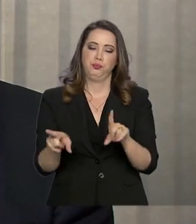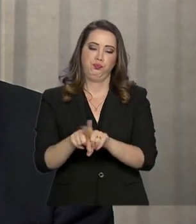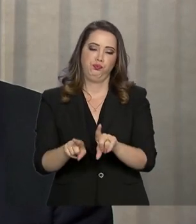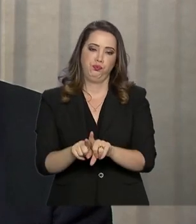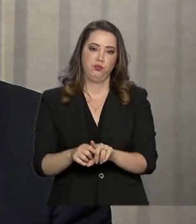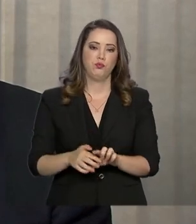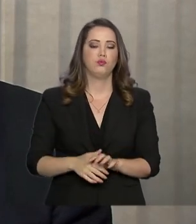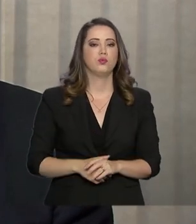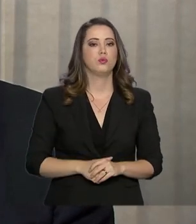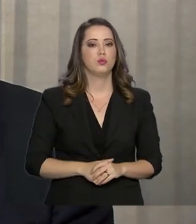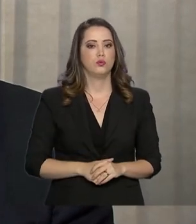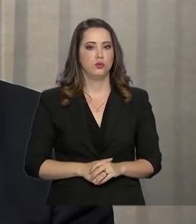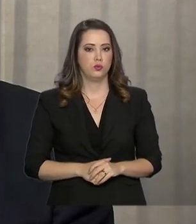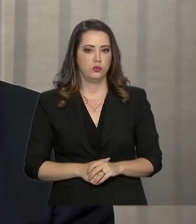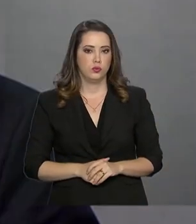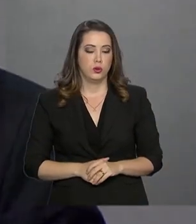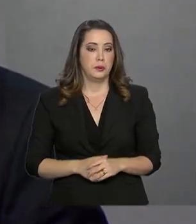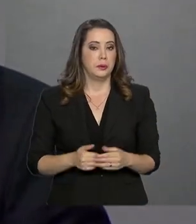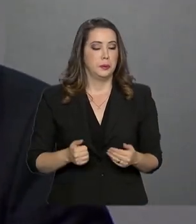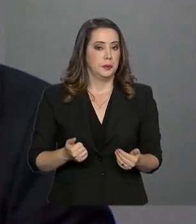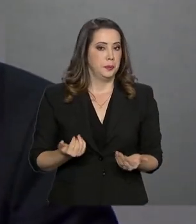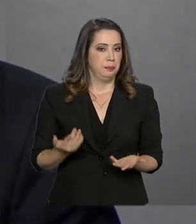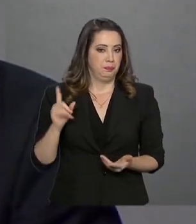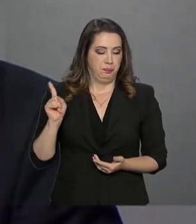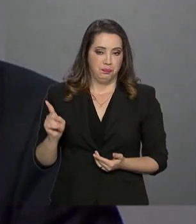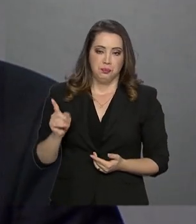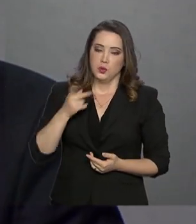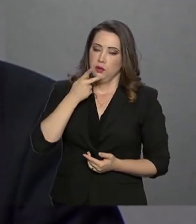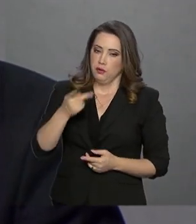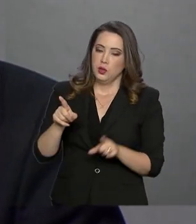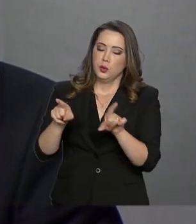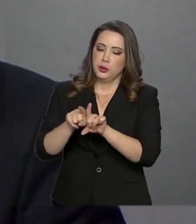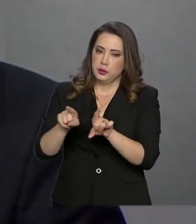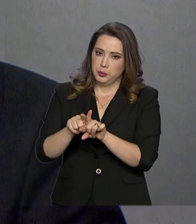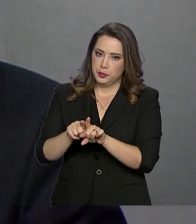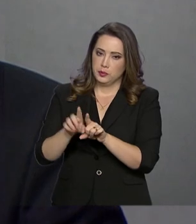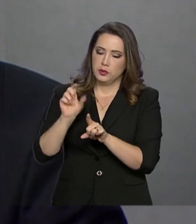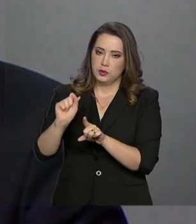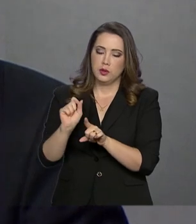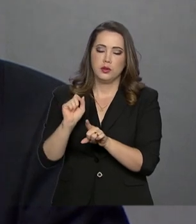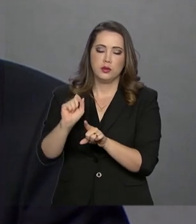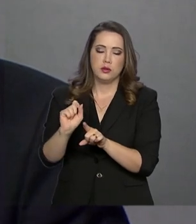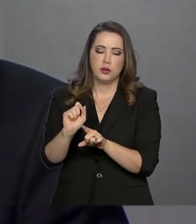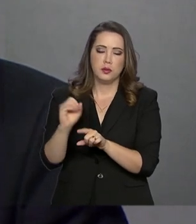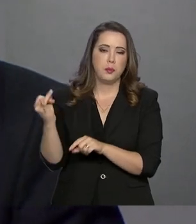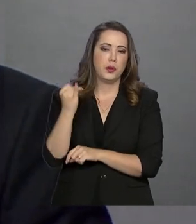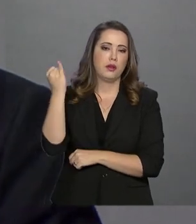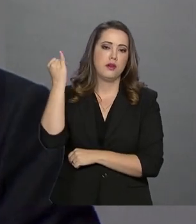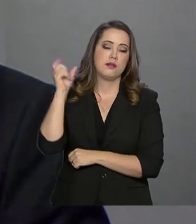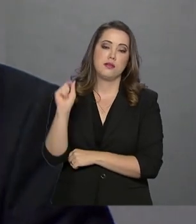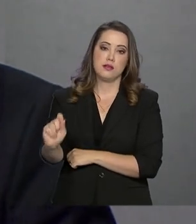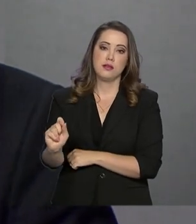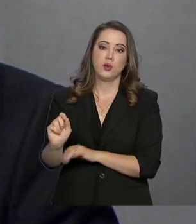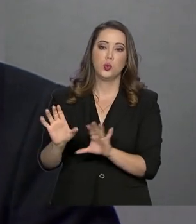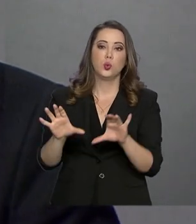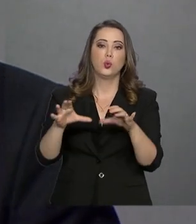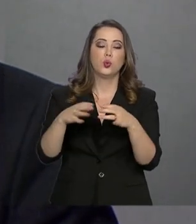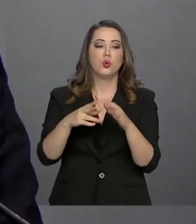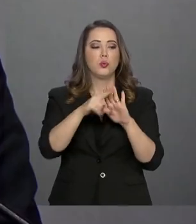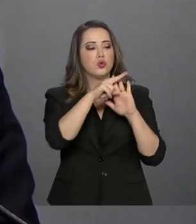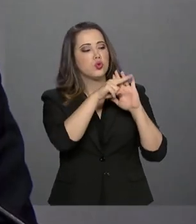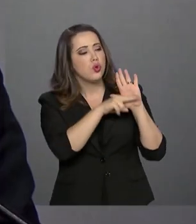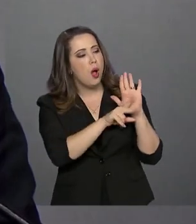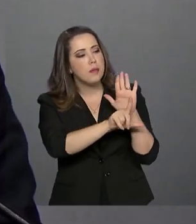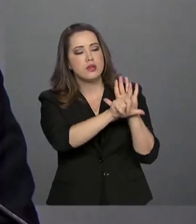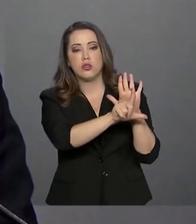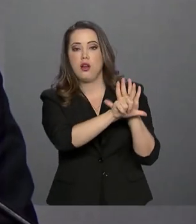da criminalidade violenta. O ministro da Justiça e Segurança Pública destacou ainda os benefícios do pacote anticrime,